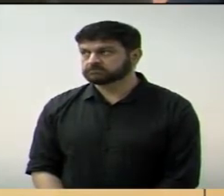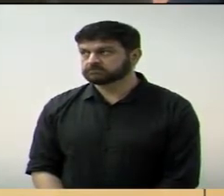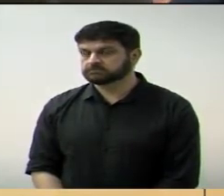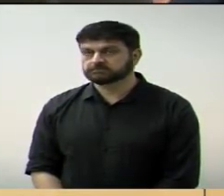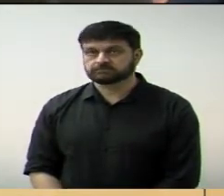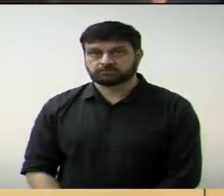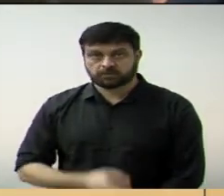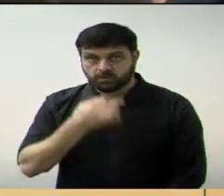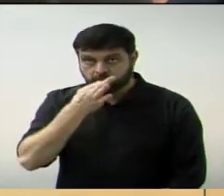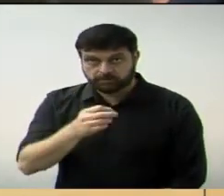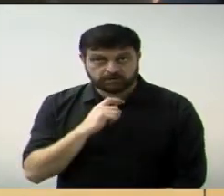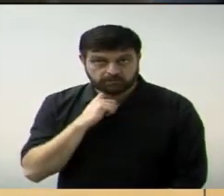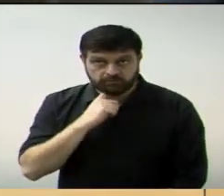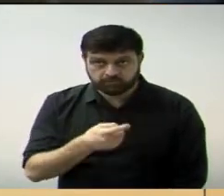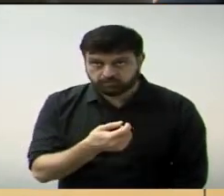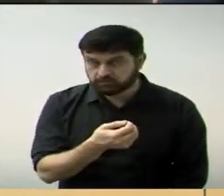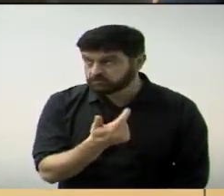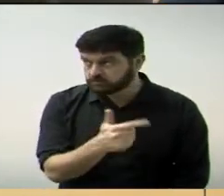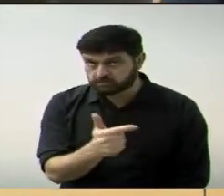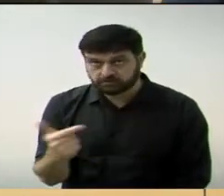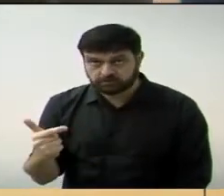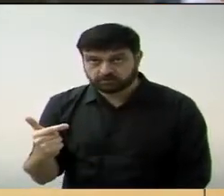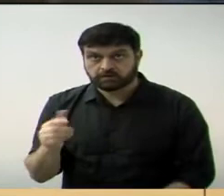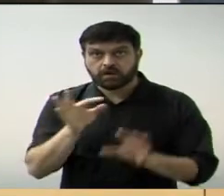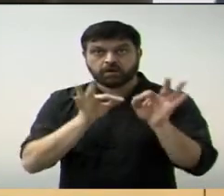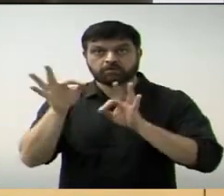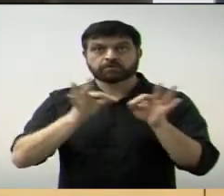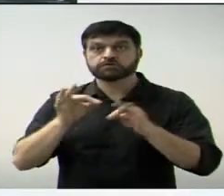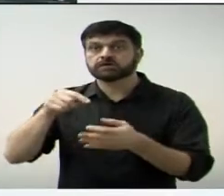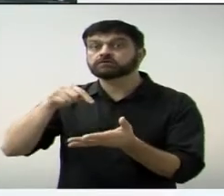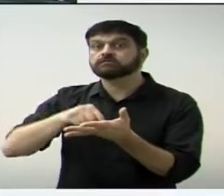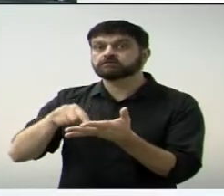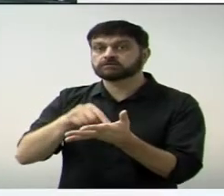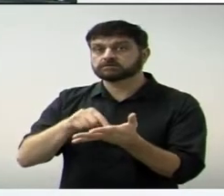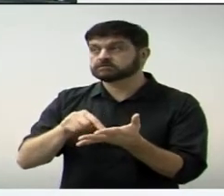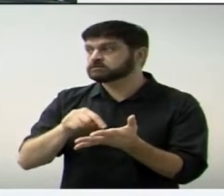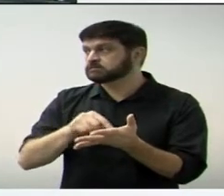Ninguém querendo fazer uso da palavra, o projeto está em votação.